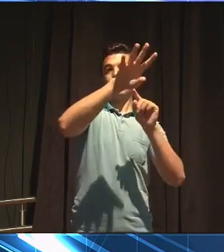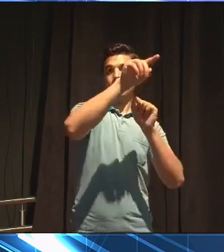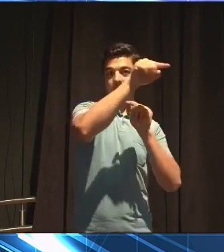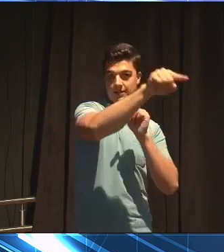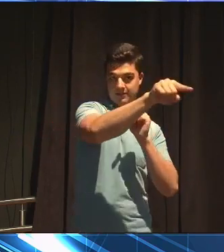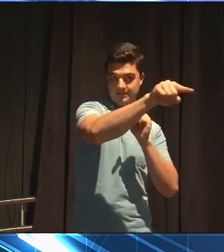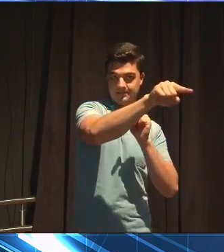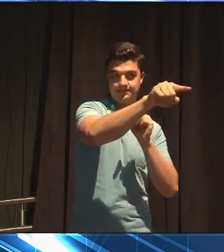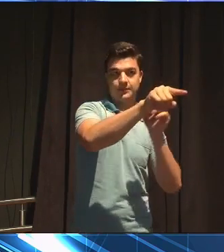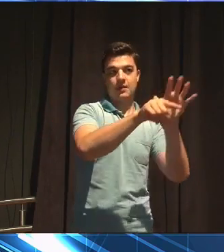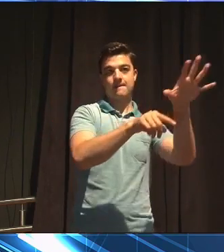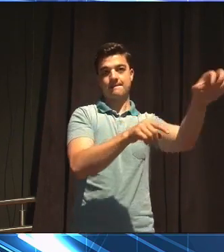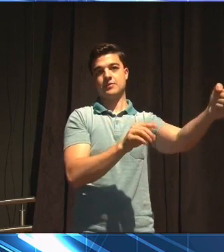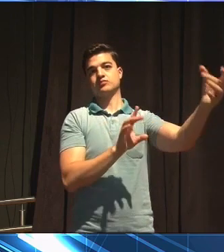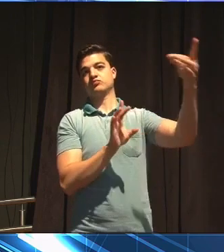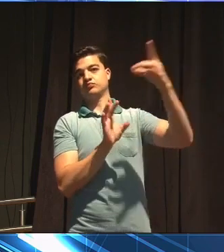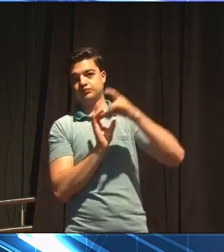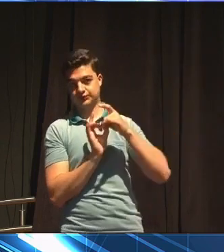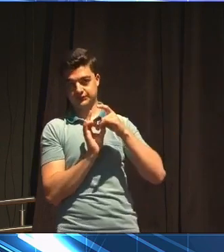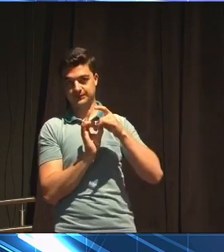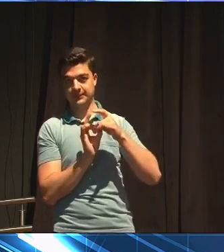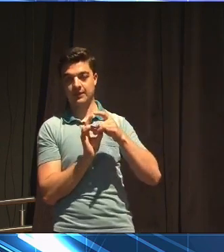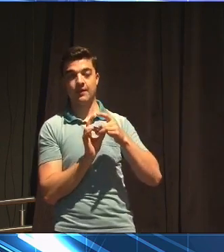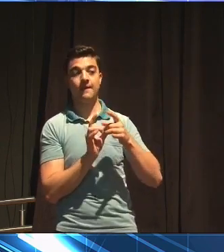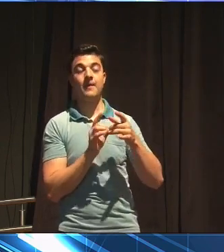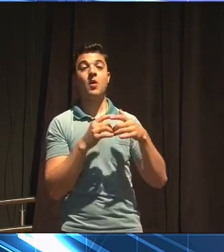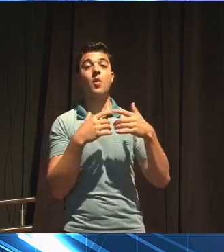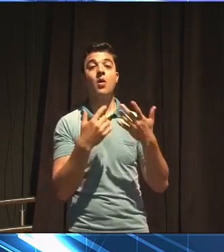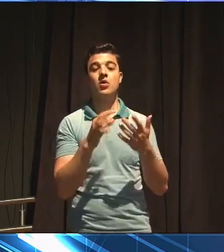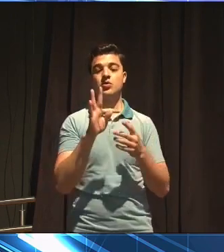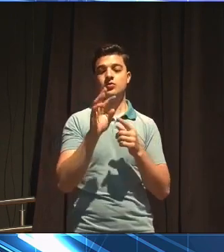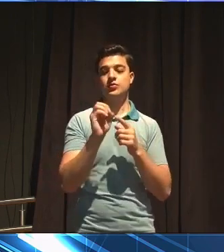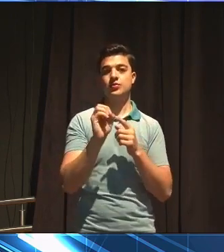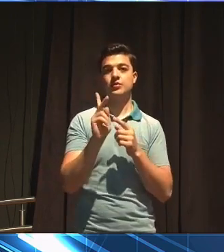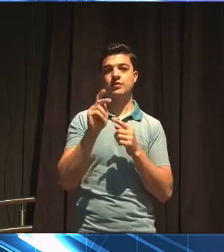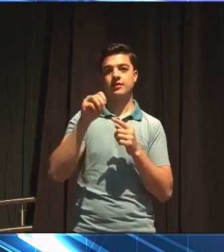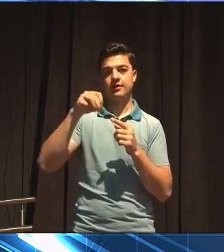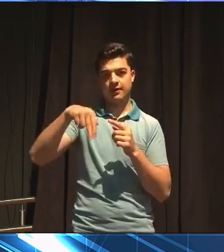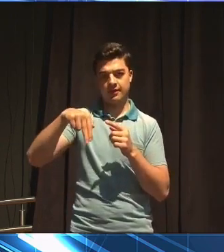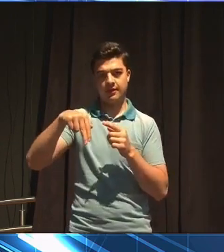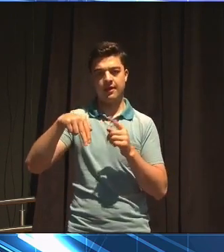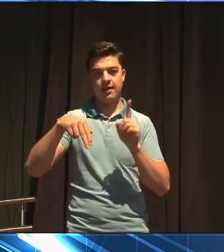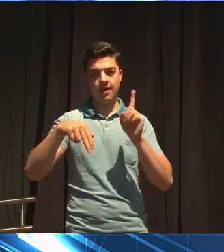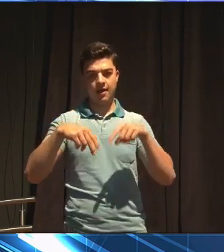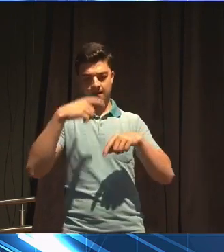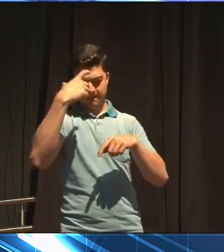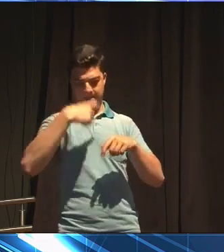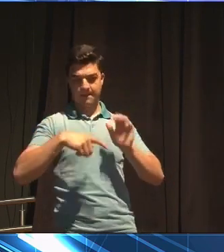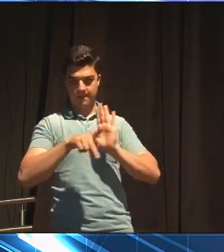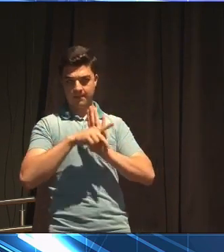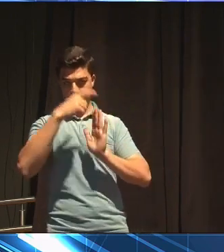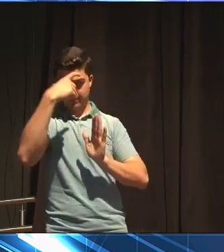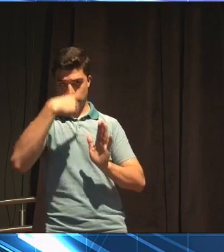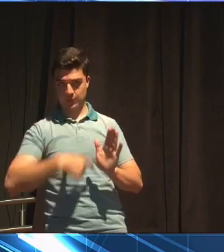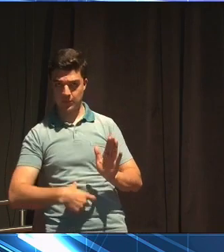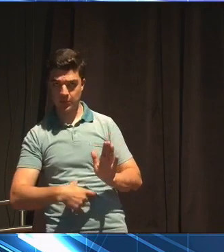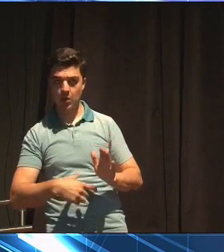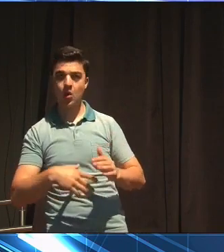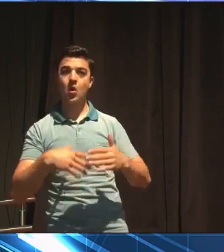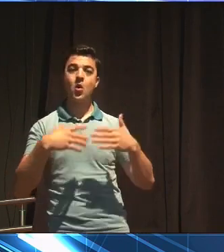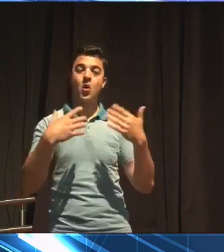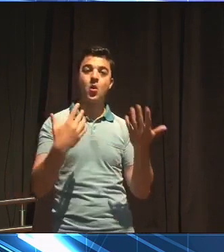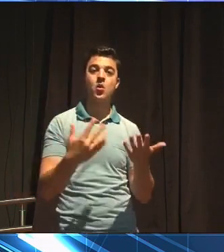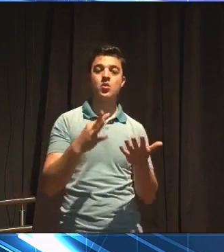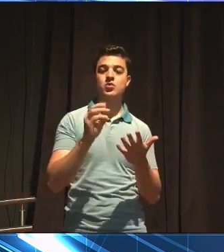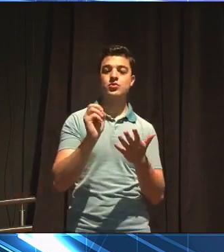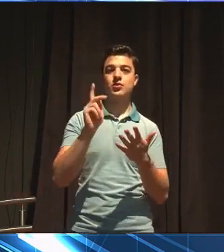API do Serasa, qual que é o token que está indo? É o token do corretor ou é o token que dá API de